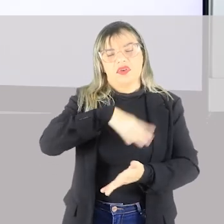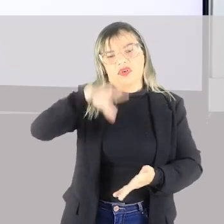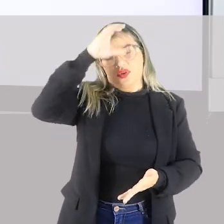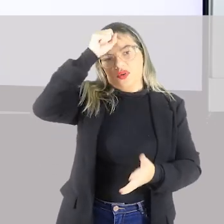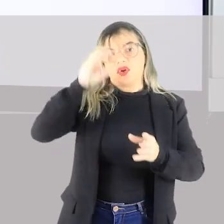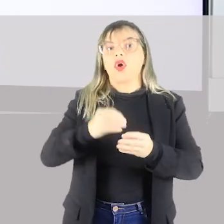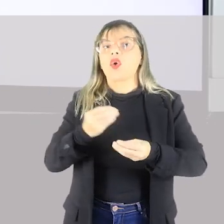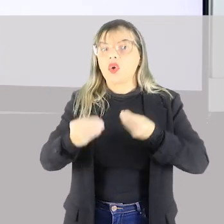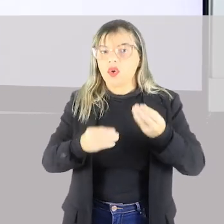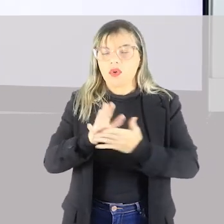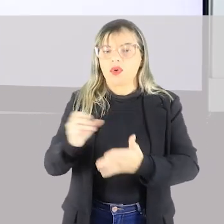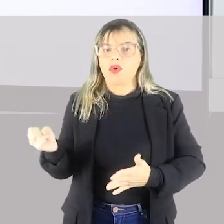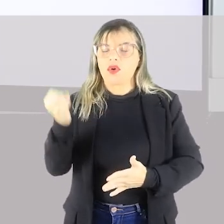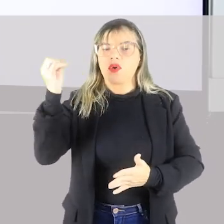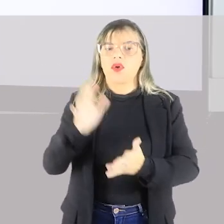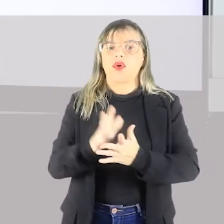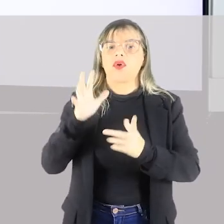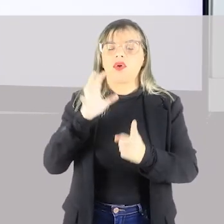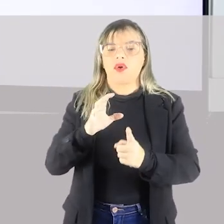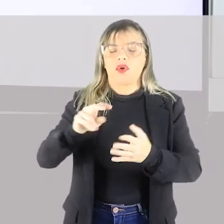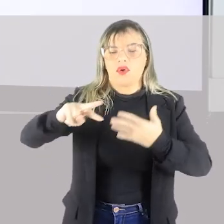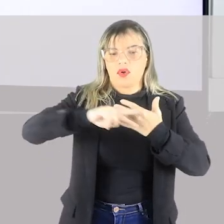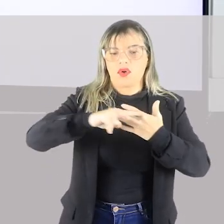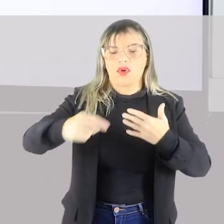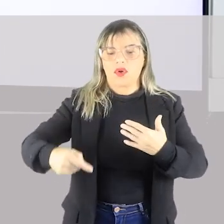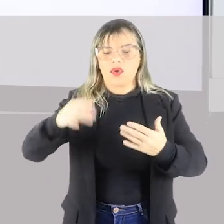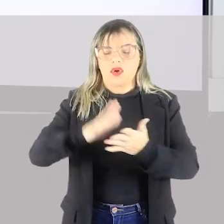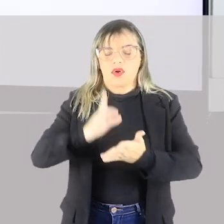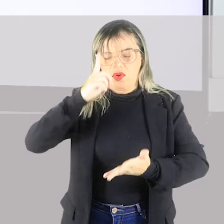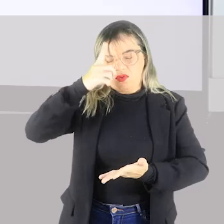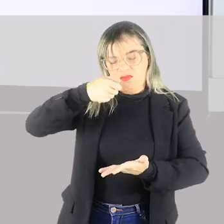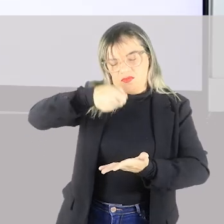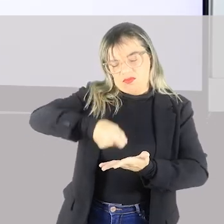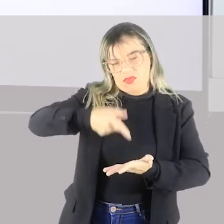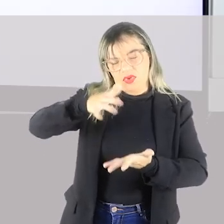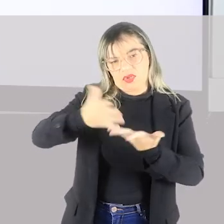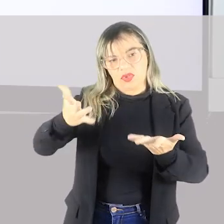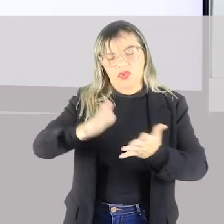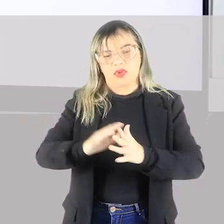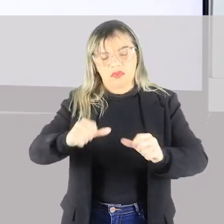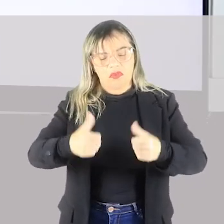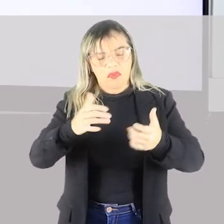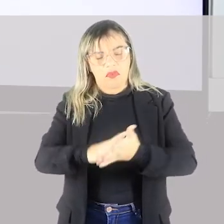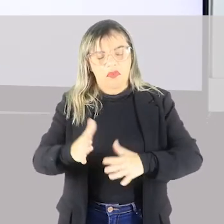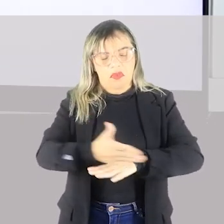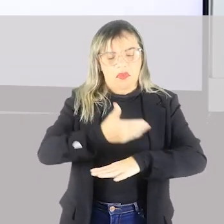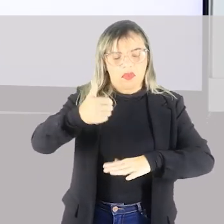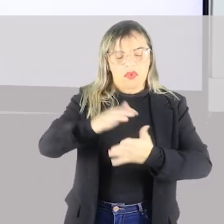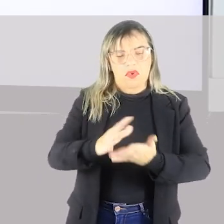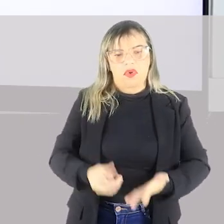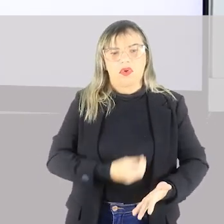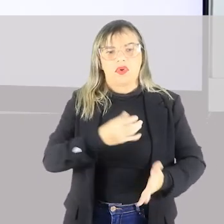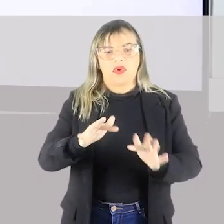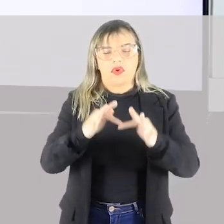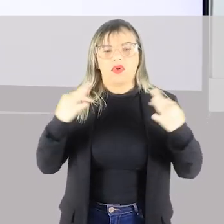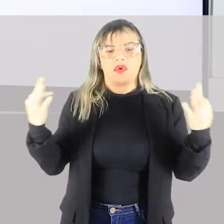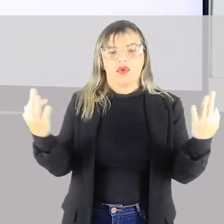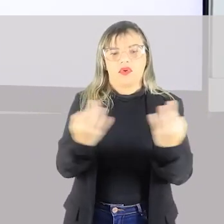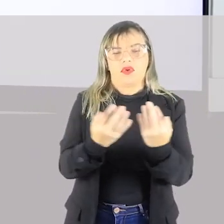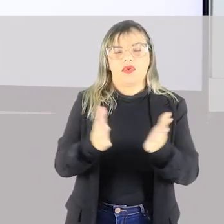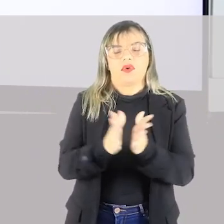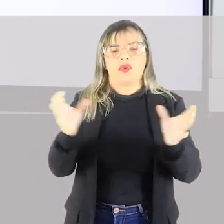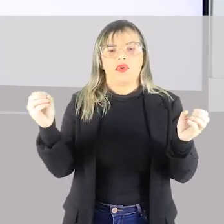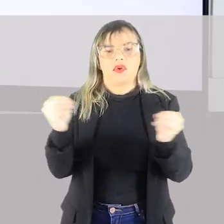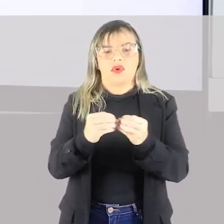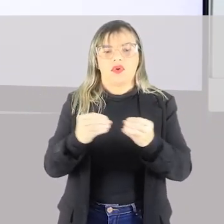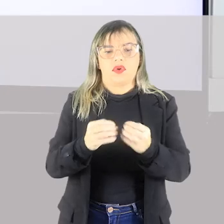importante, que pode impactar diretamente e decisivamente na tua qualidade de vida, da tua família, das pessoas que moram próximas de